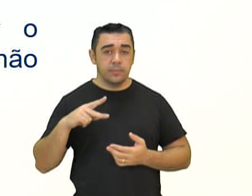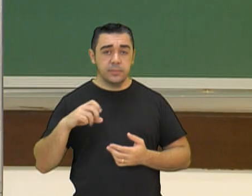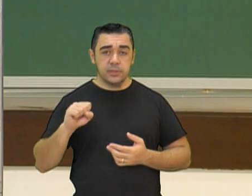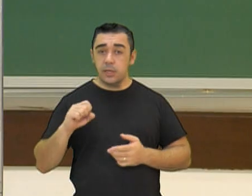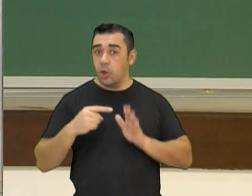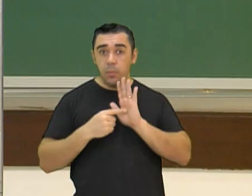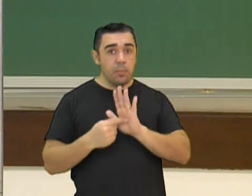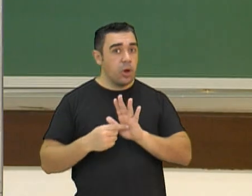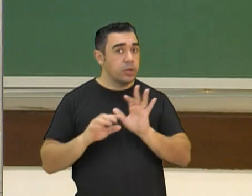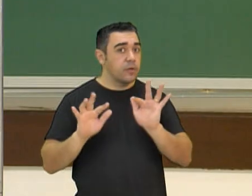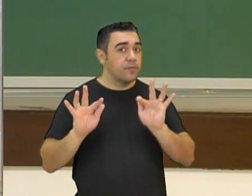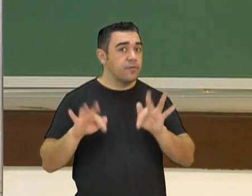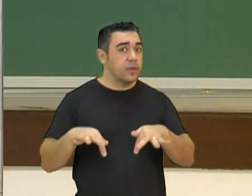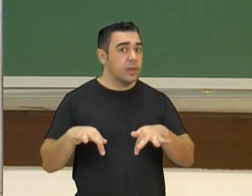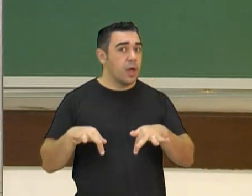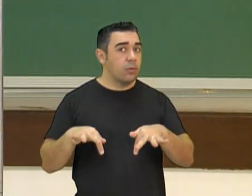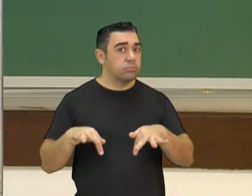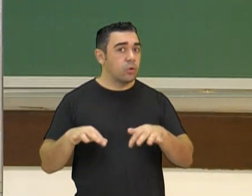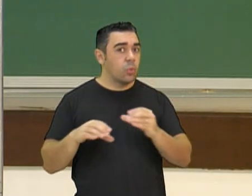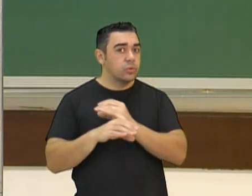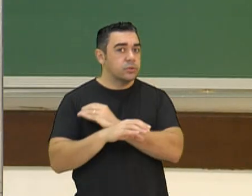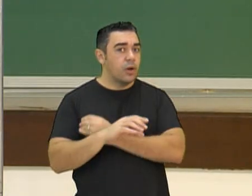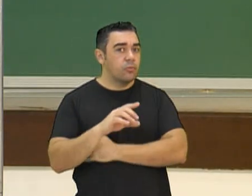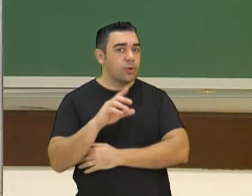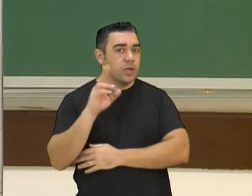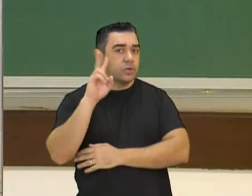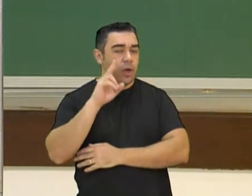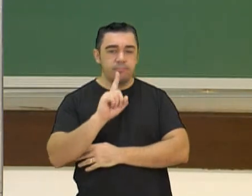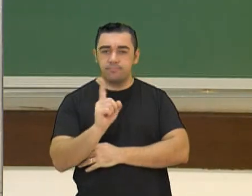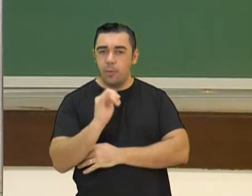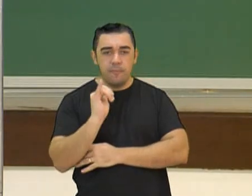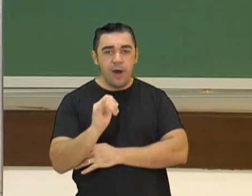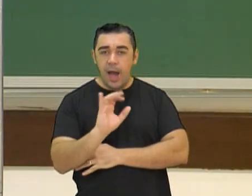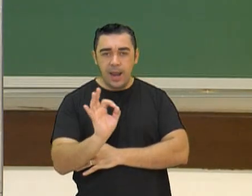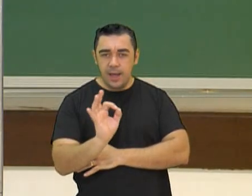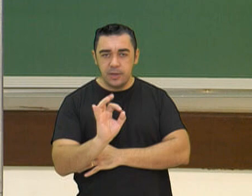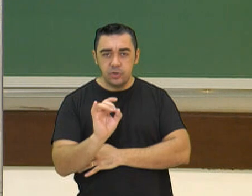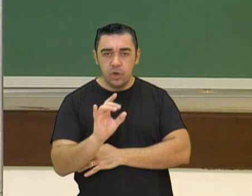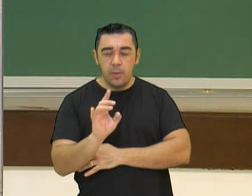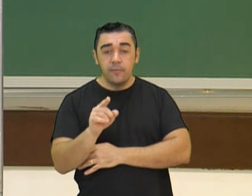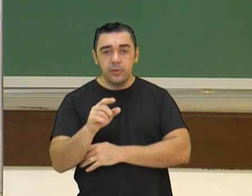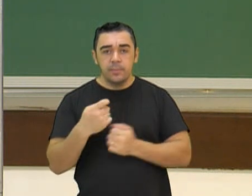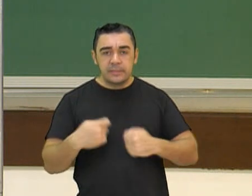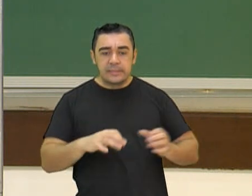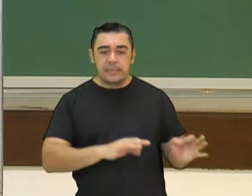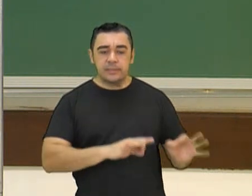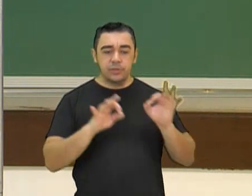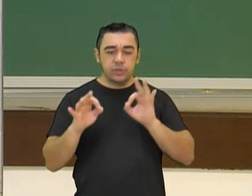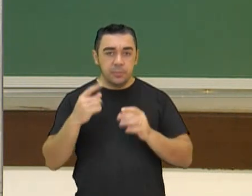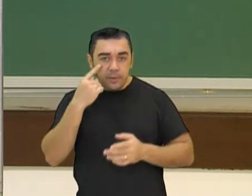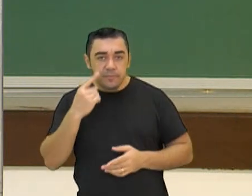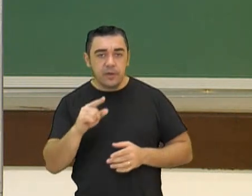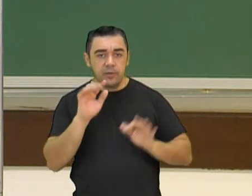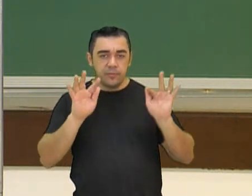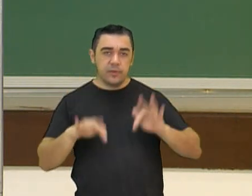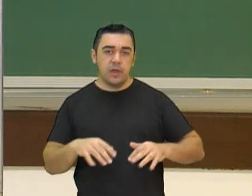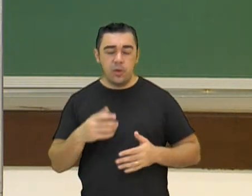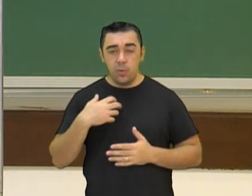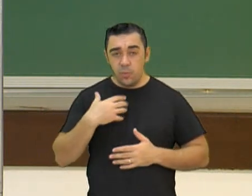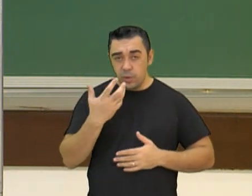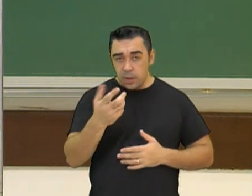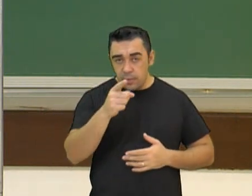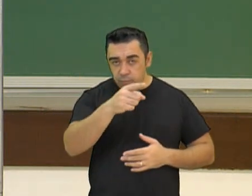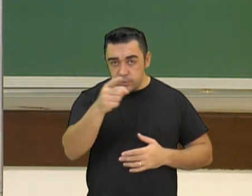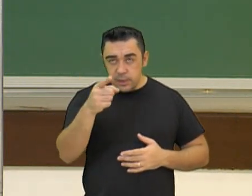desfecho da história. Olha, esse é um dado novo que a gente ainda não tinha discutido, certo? Então, por exemplo, se eu quero que você assista a um